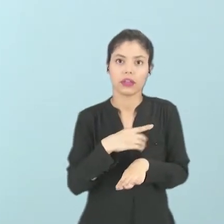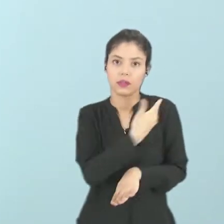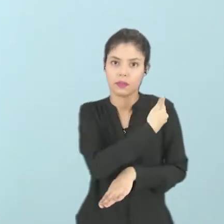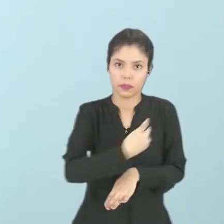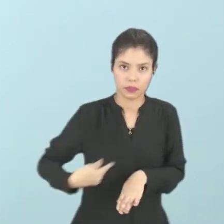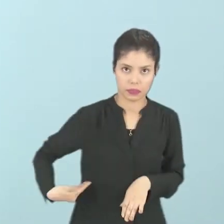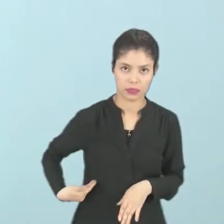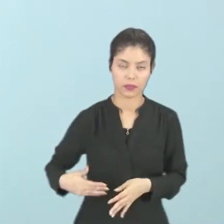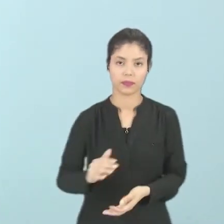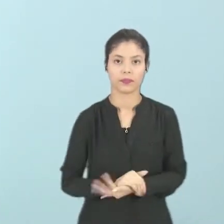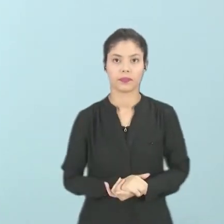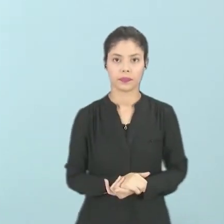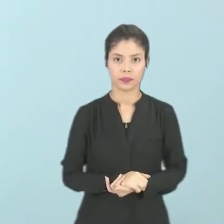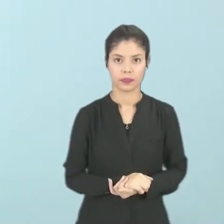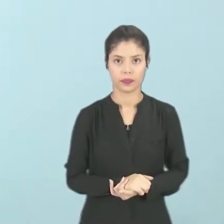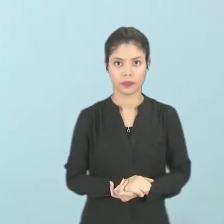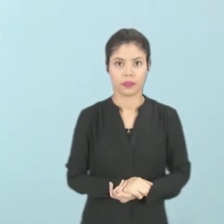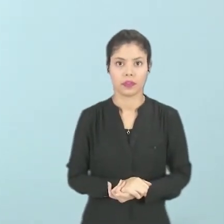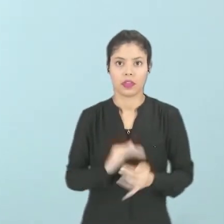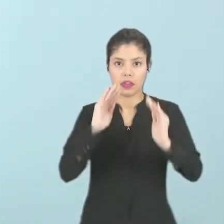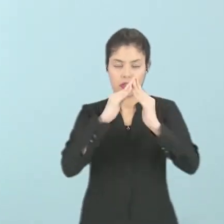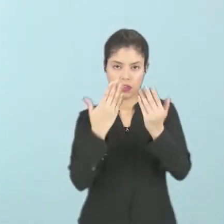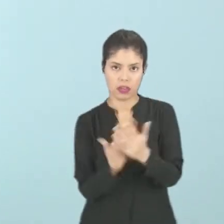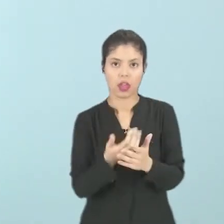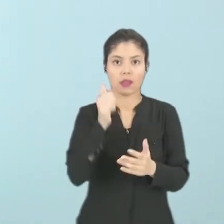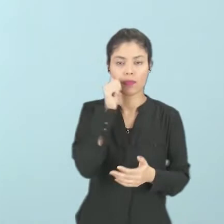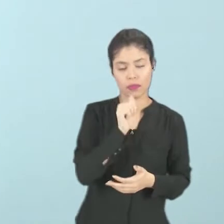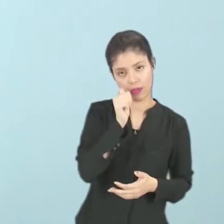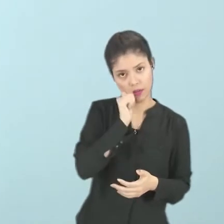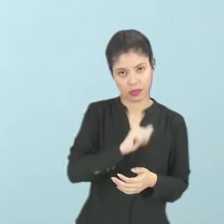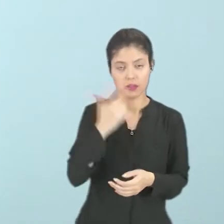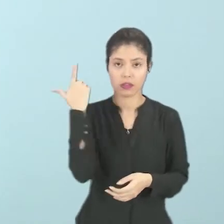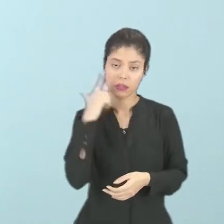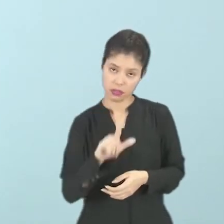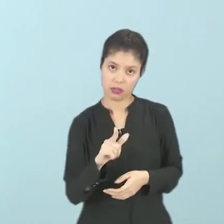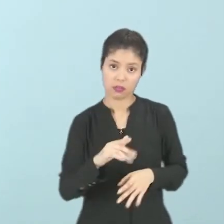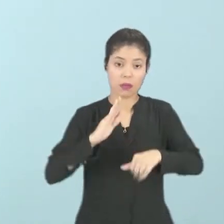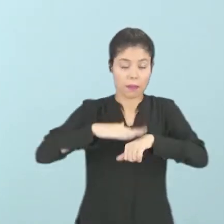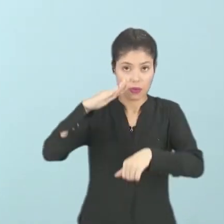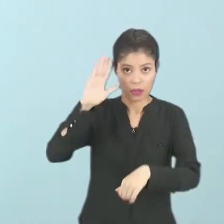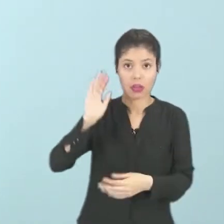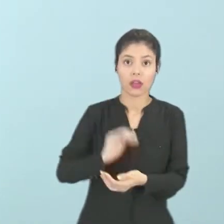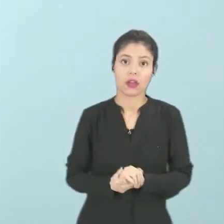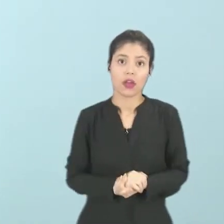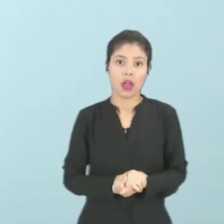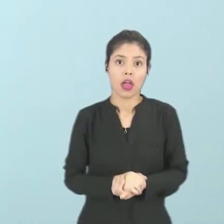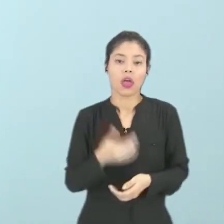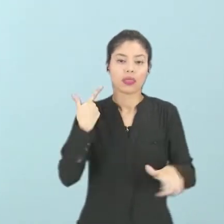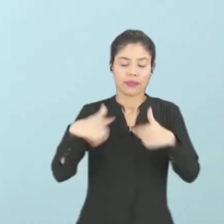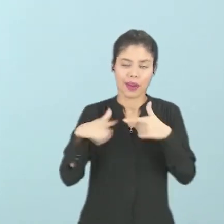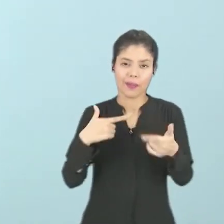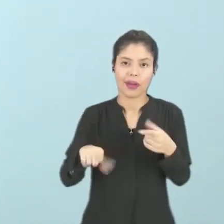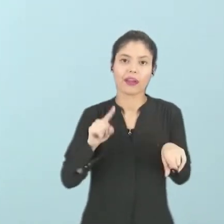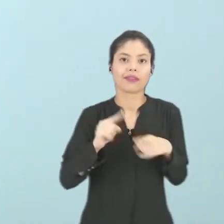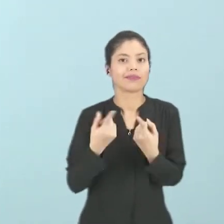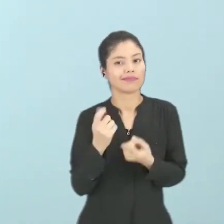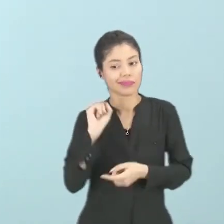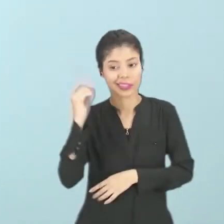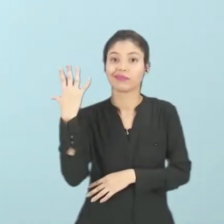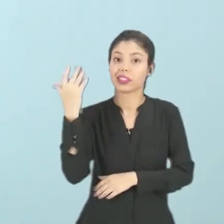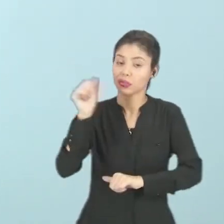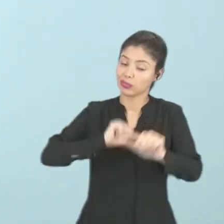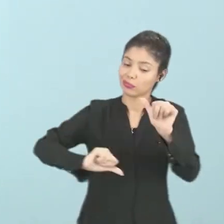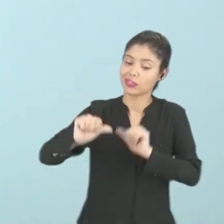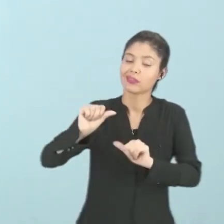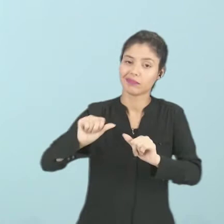Em questão da escolaridade, as mulheres elas ganham uma participação maior, porém no mercado de trabalho acontece o